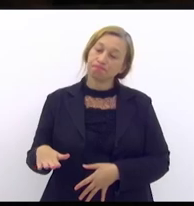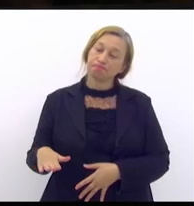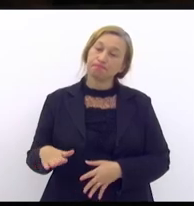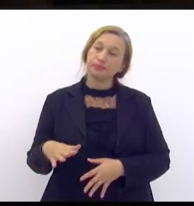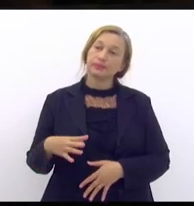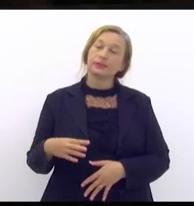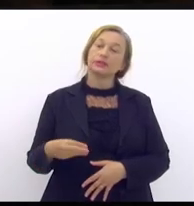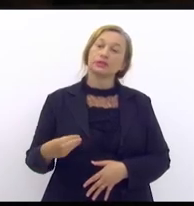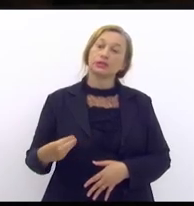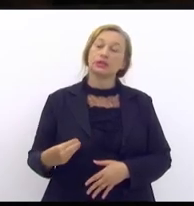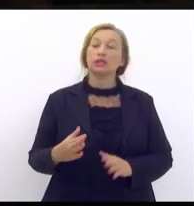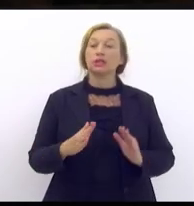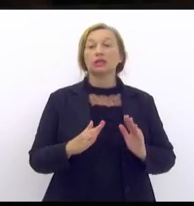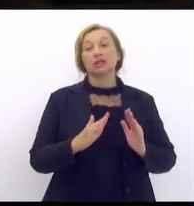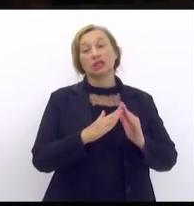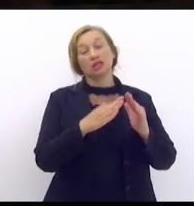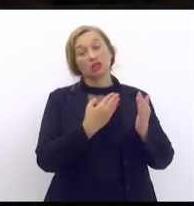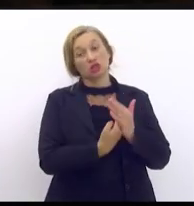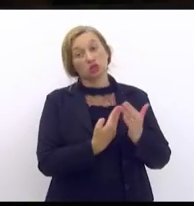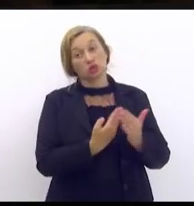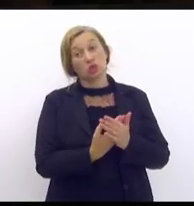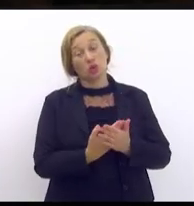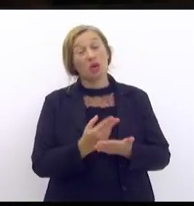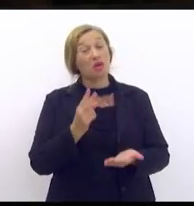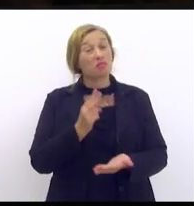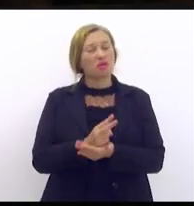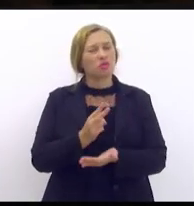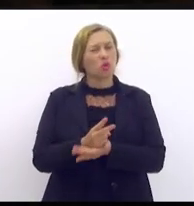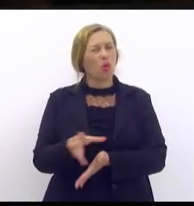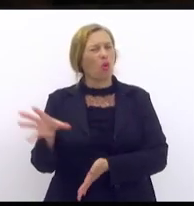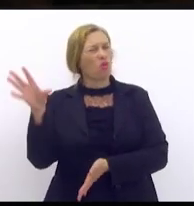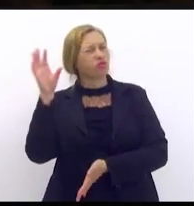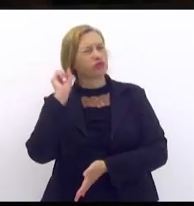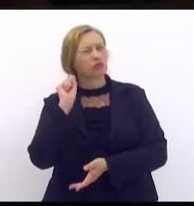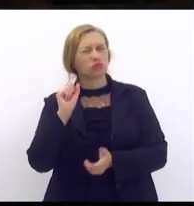escola. Apesar de já ter ouvido aqui